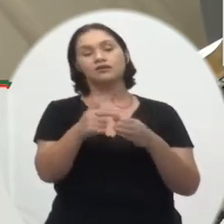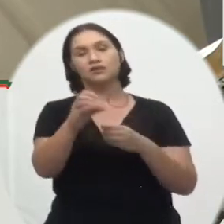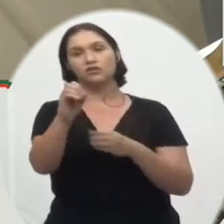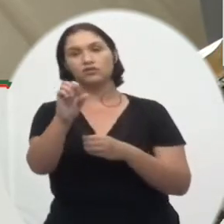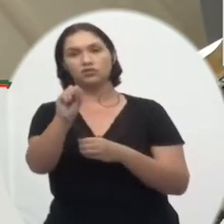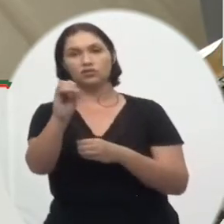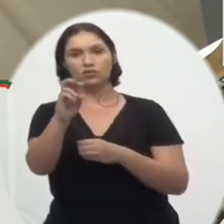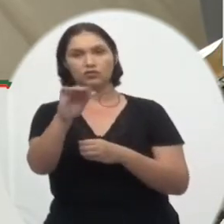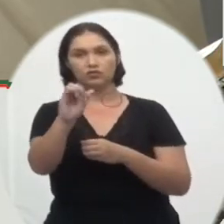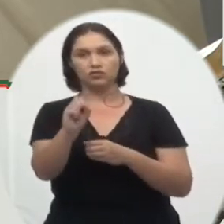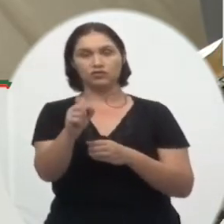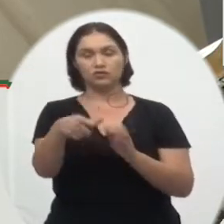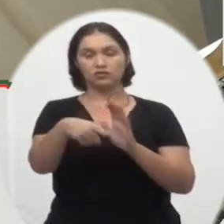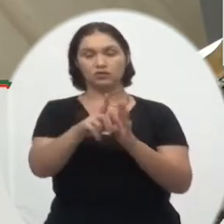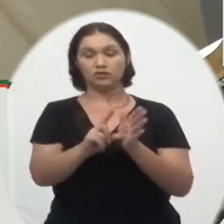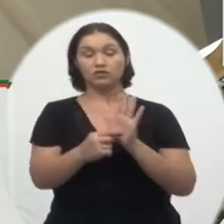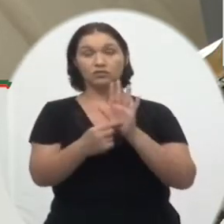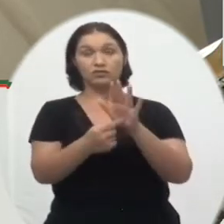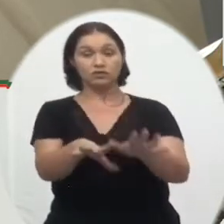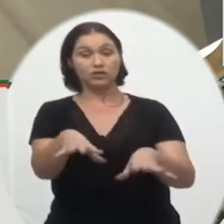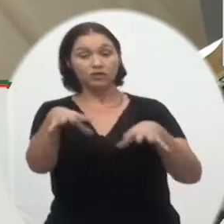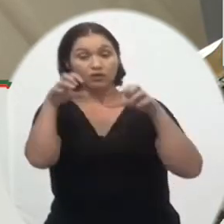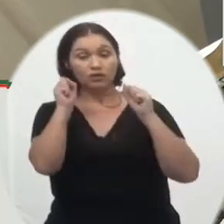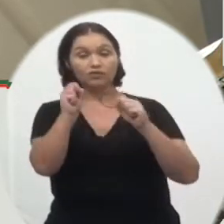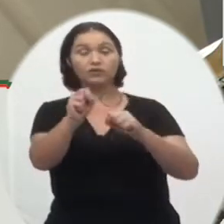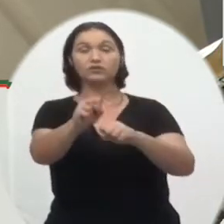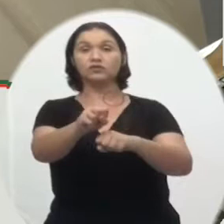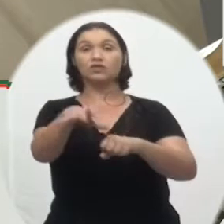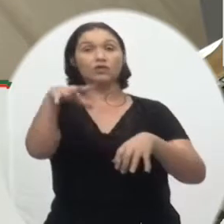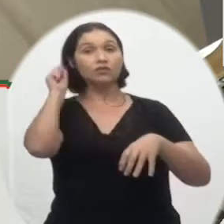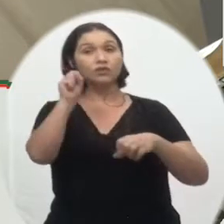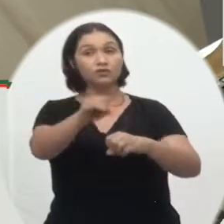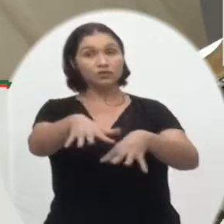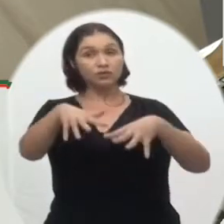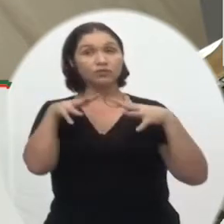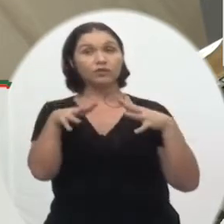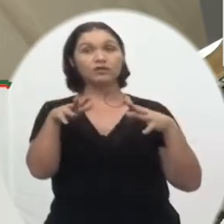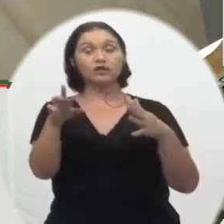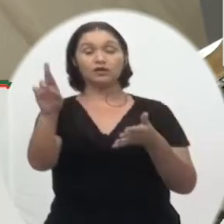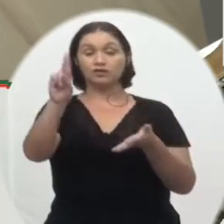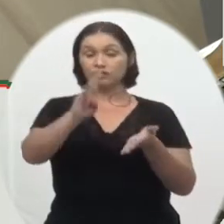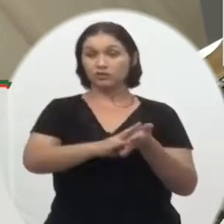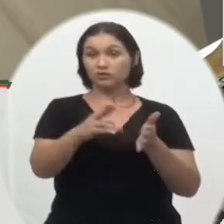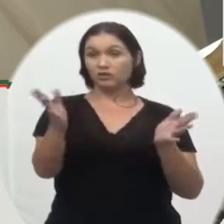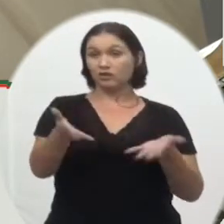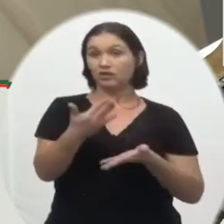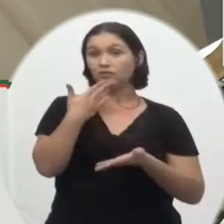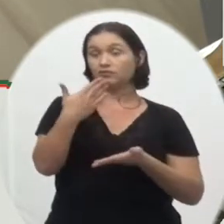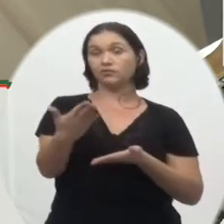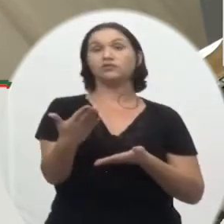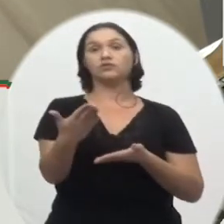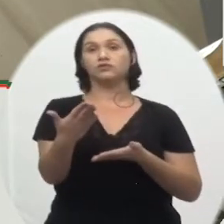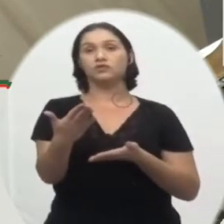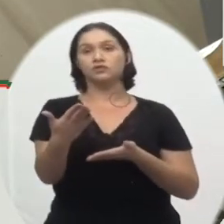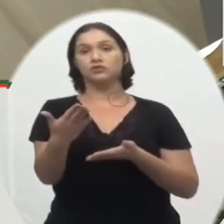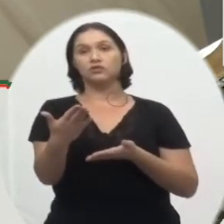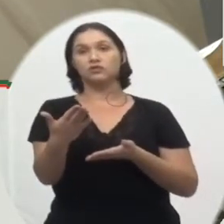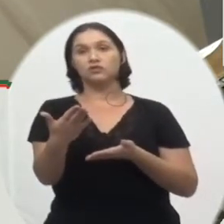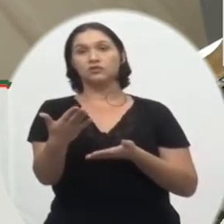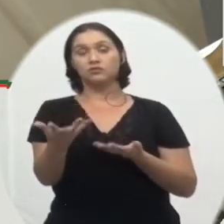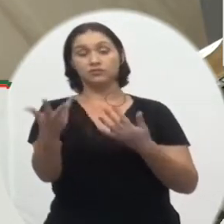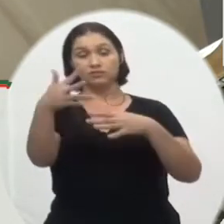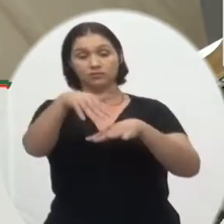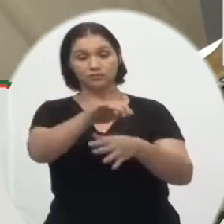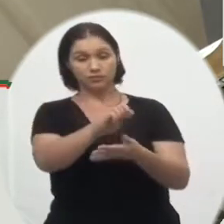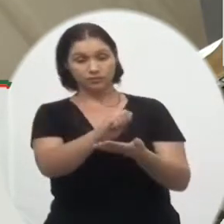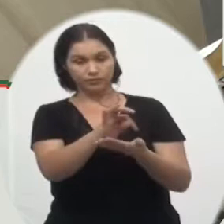o exposto e ouvido o plenário e atendidas as formalidades regimentais, requeremos pelo que fique constando na ata